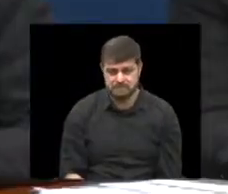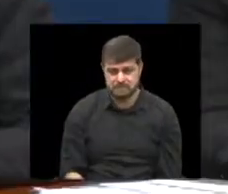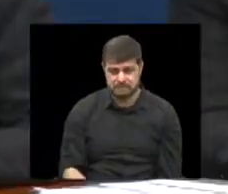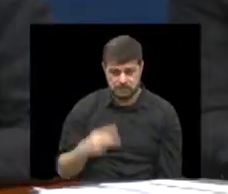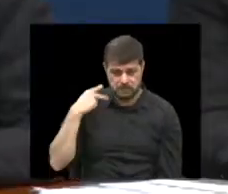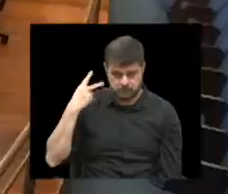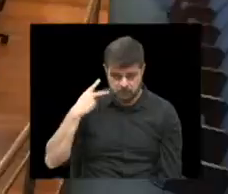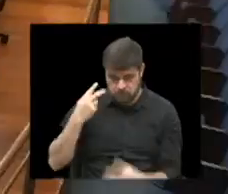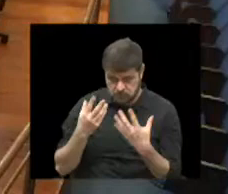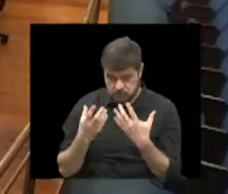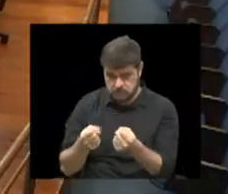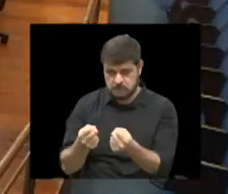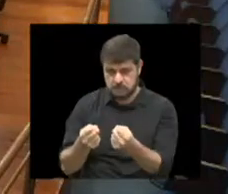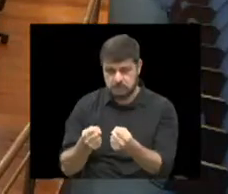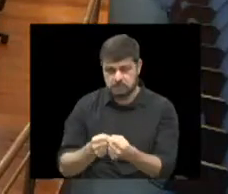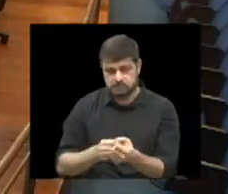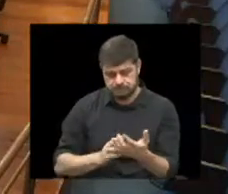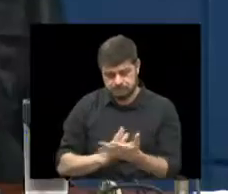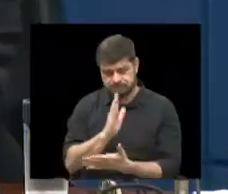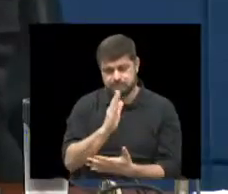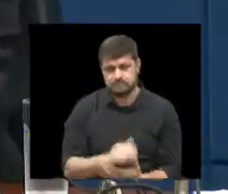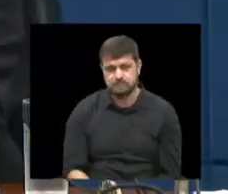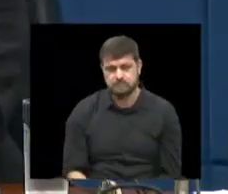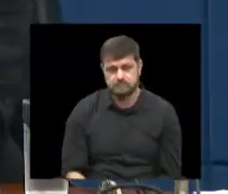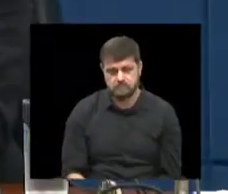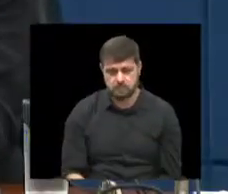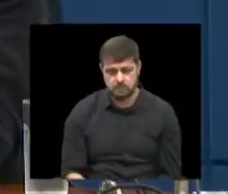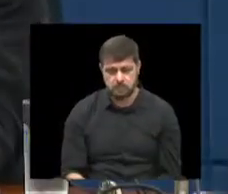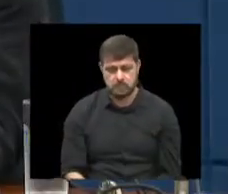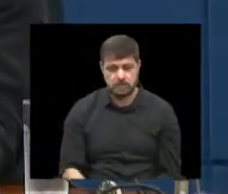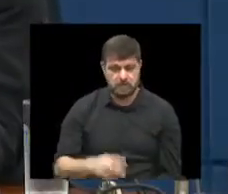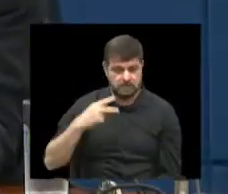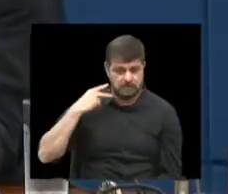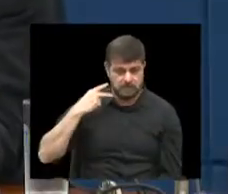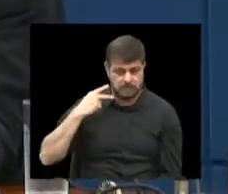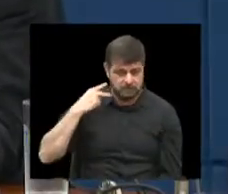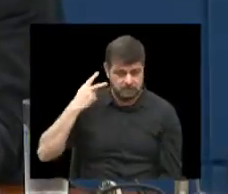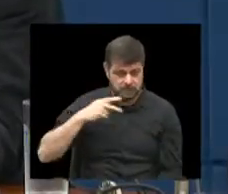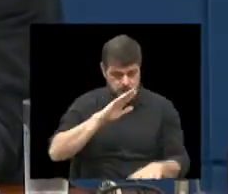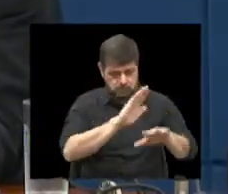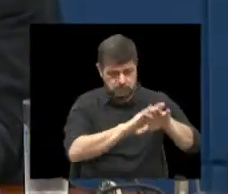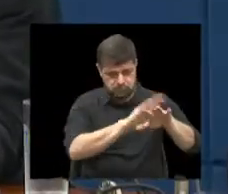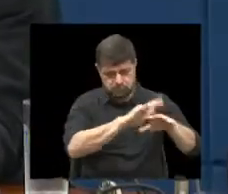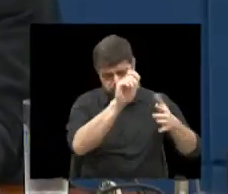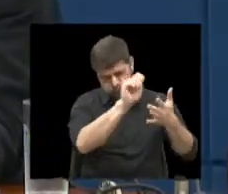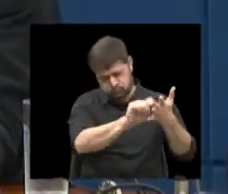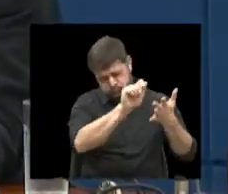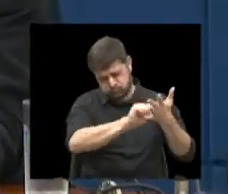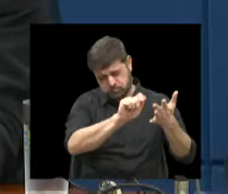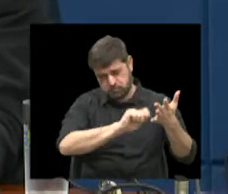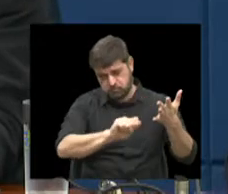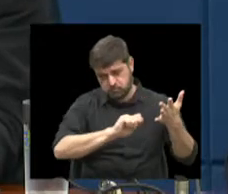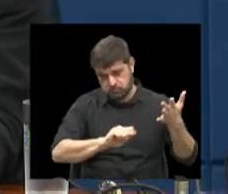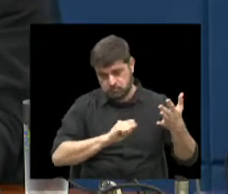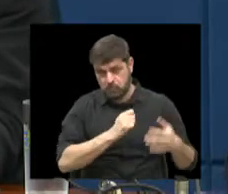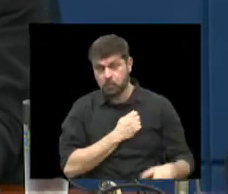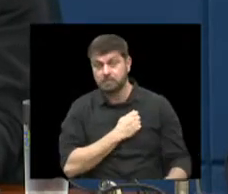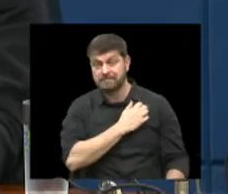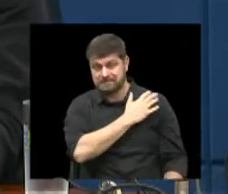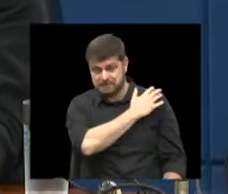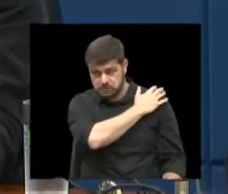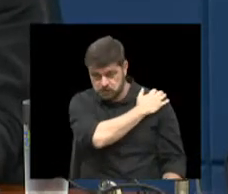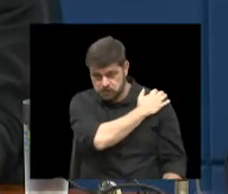Vereadores favoráveis permaneçam como está. Aprovado. Requerimento ainda sem número, senhor presidente, de autoria do nobre vereador Tenente Santini, do